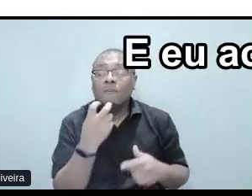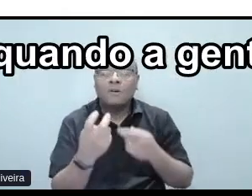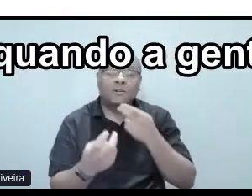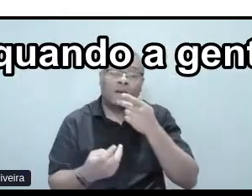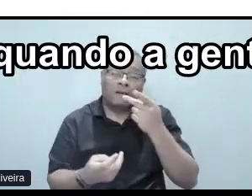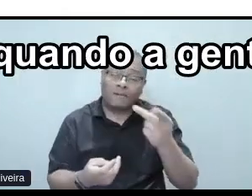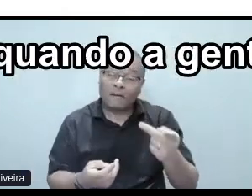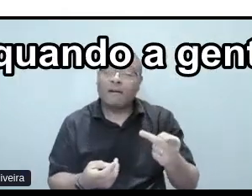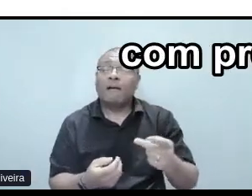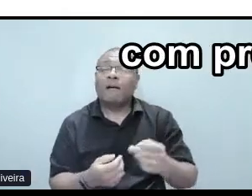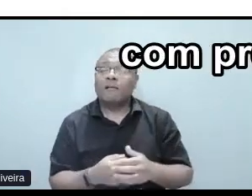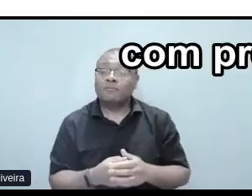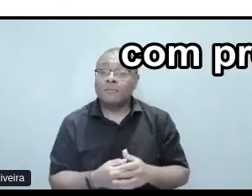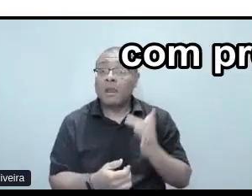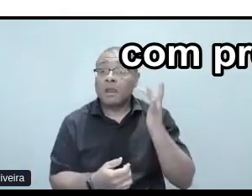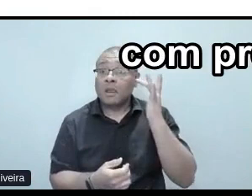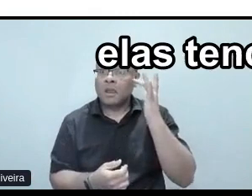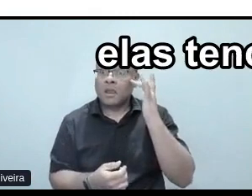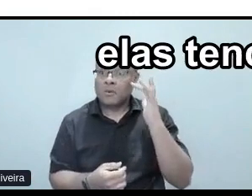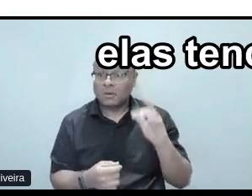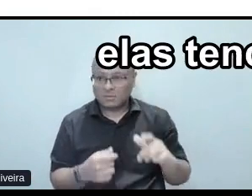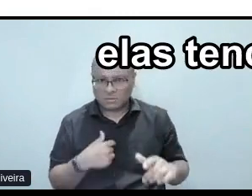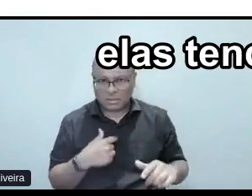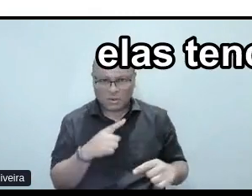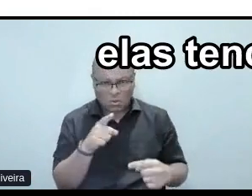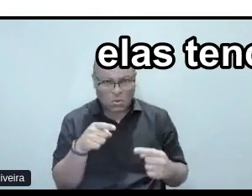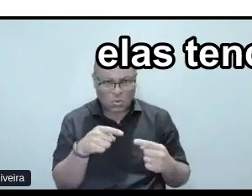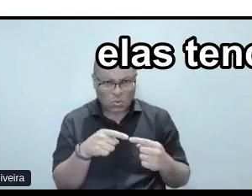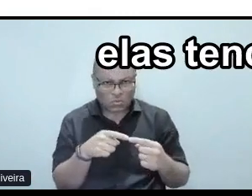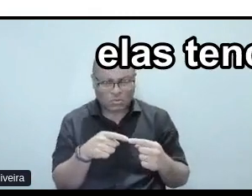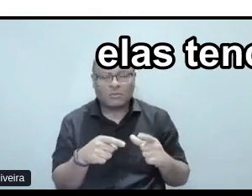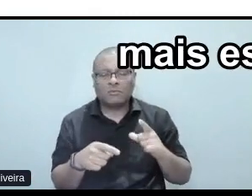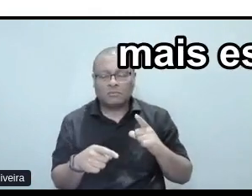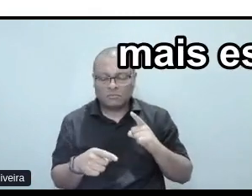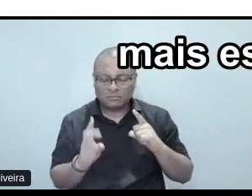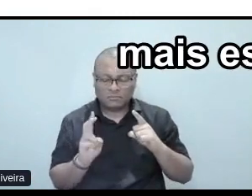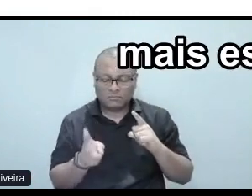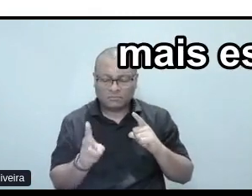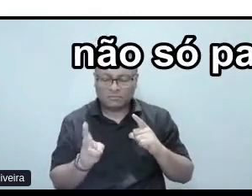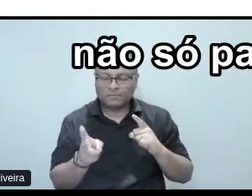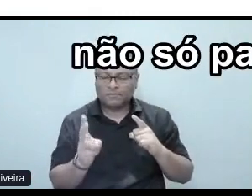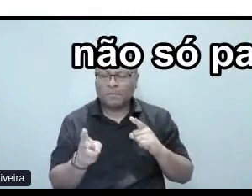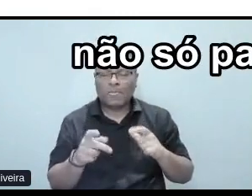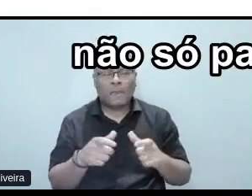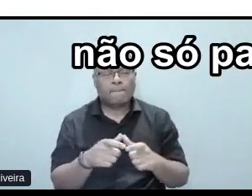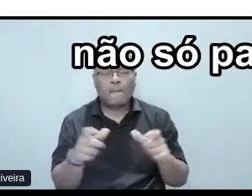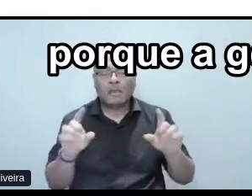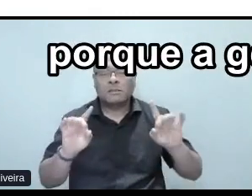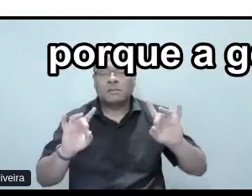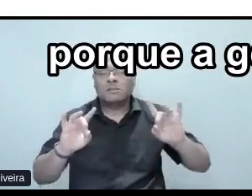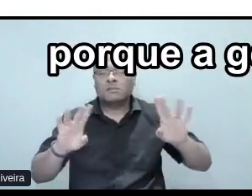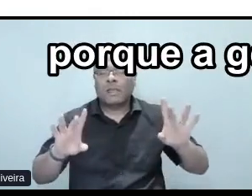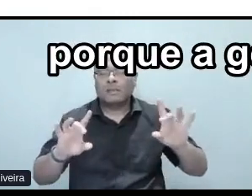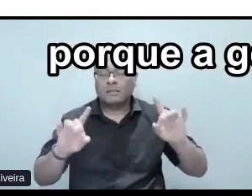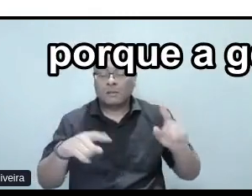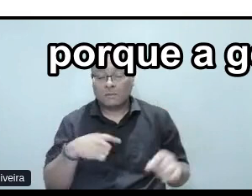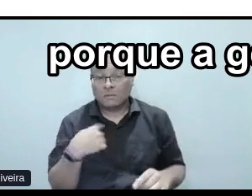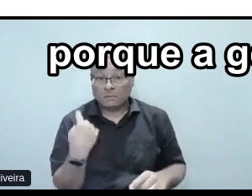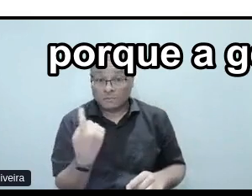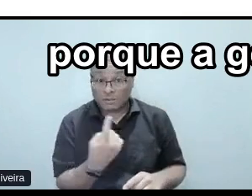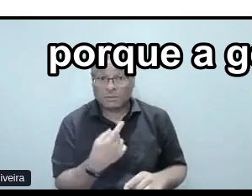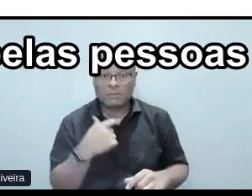e eu acho que quando a gente faz as coisas com propósito, elas tendem a ser mais especiais, não só para a gente, porque a gente